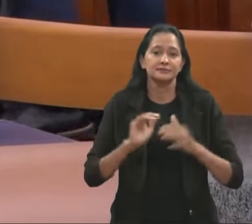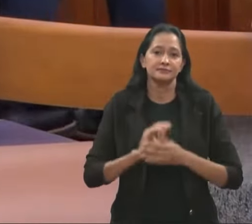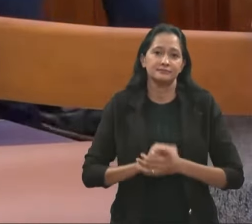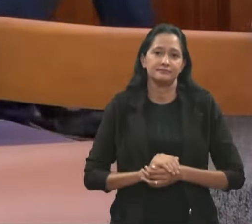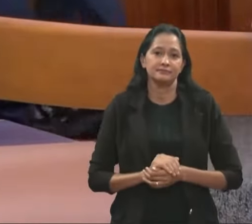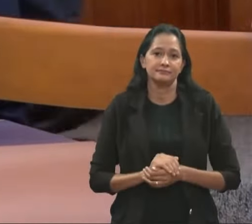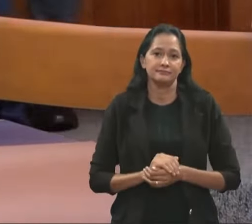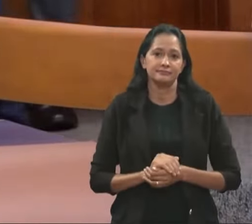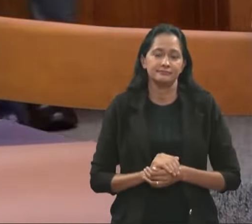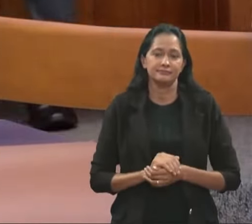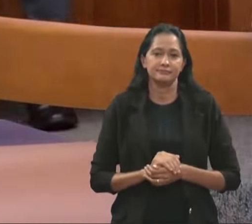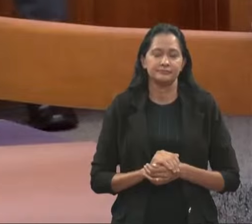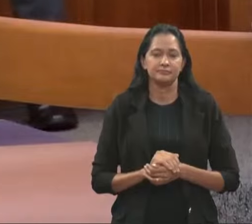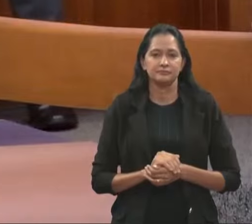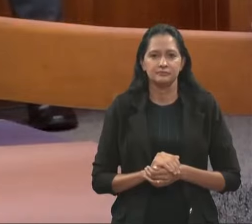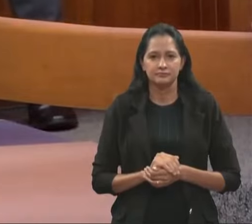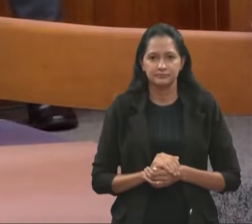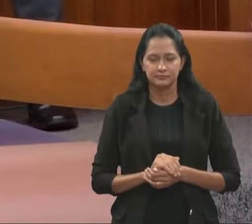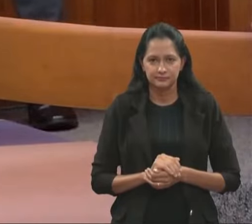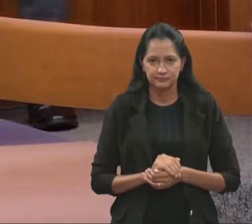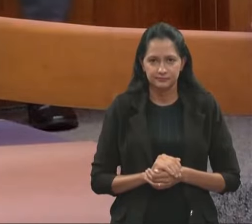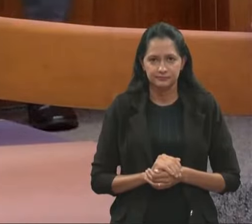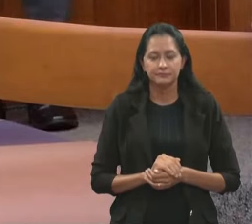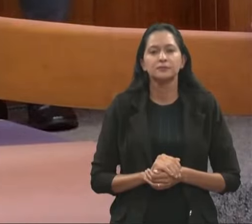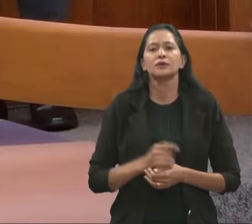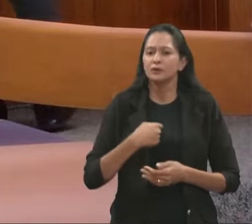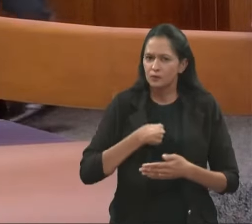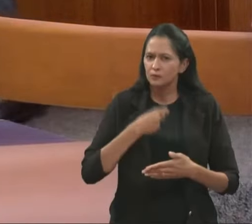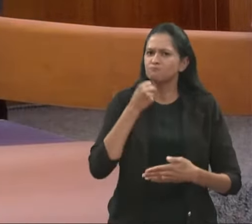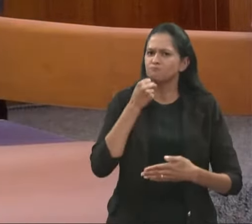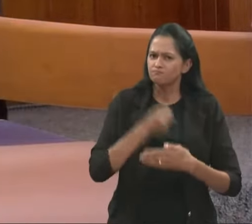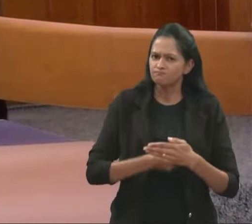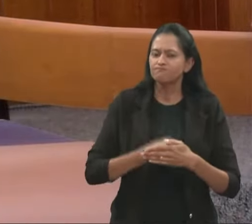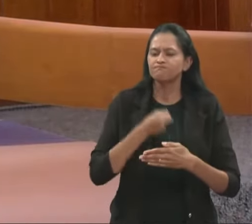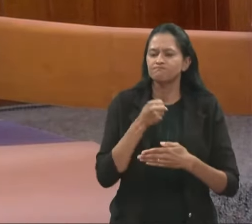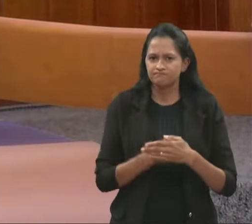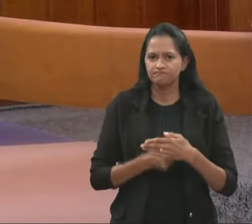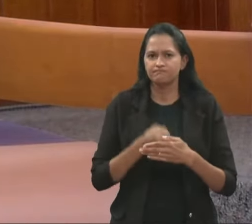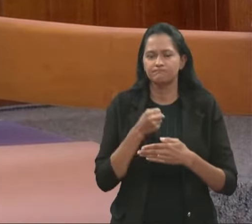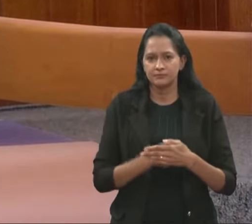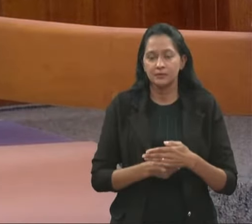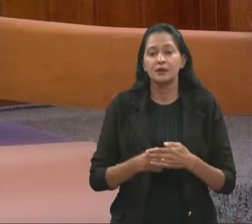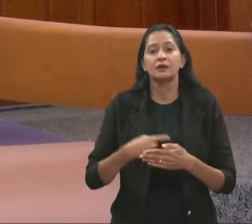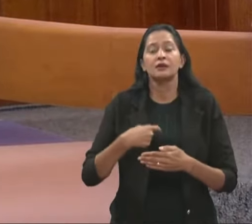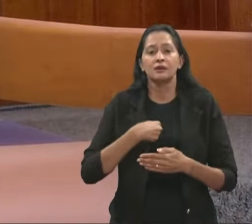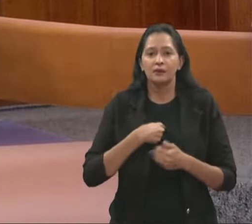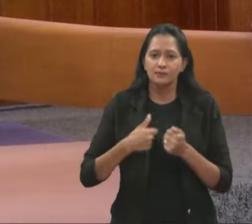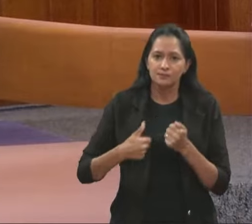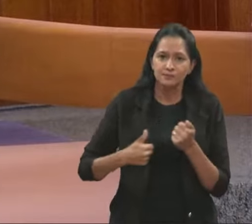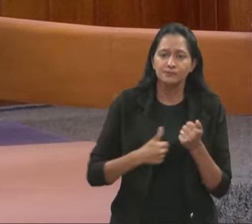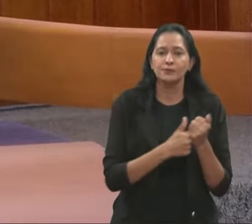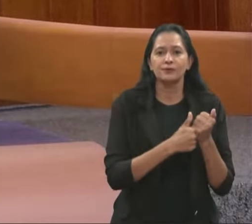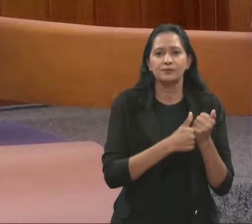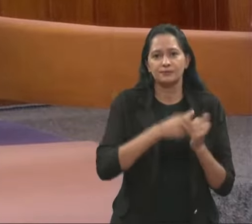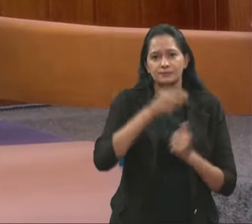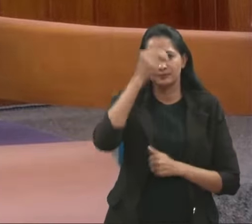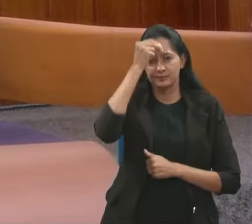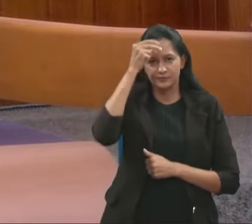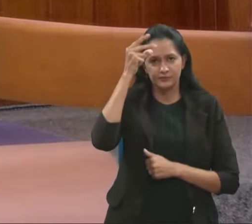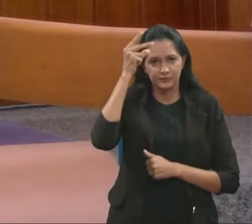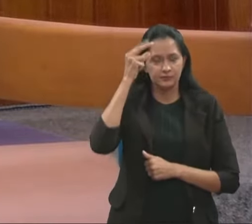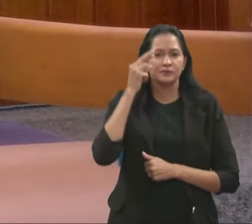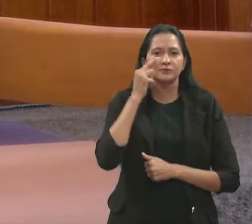Então, gente, eu vou lutar. Sou da base de apoio do prefeito. Quero ajudar a